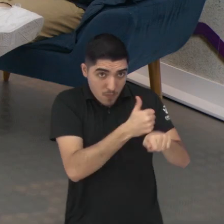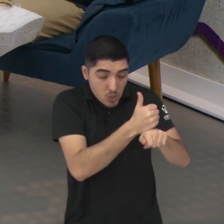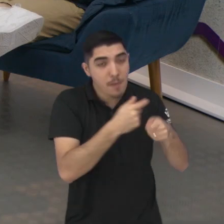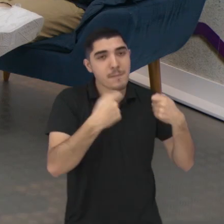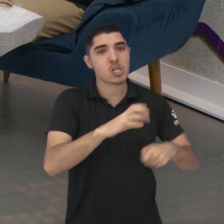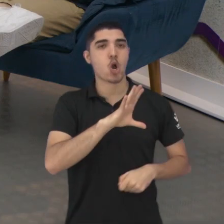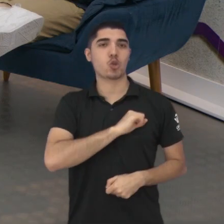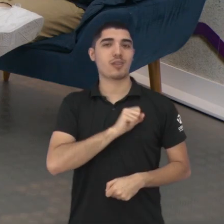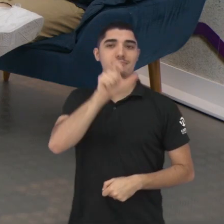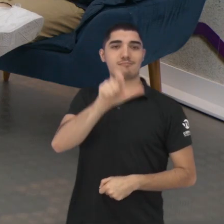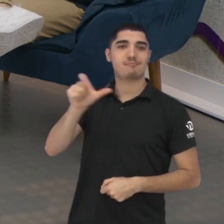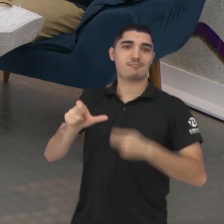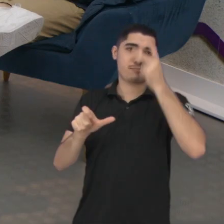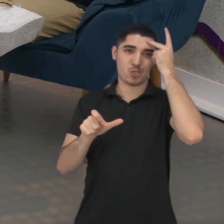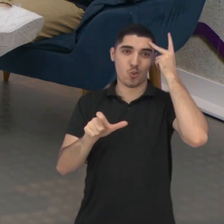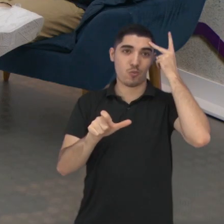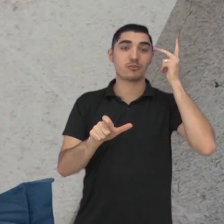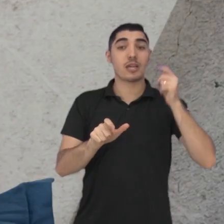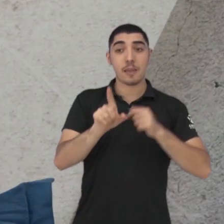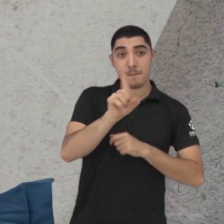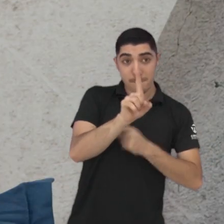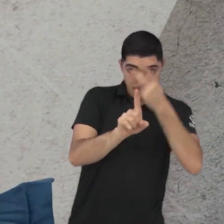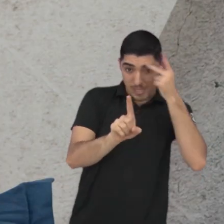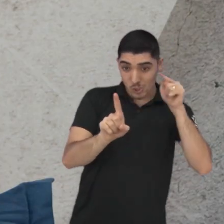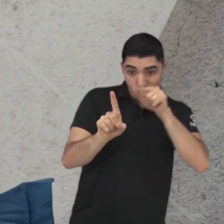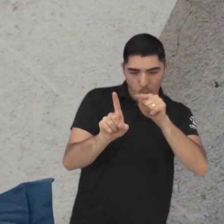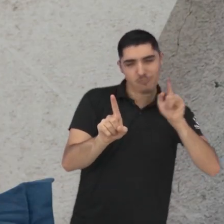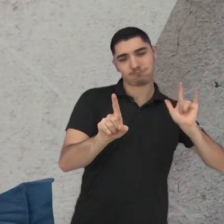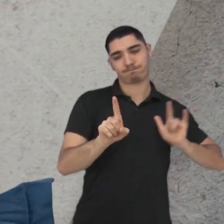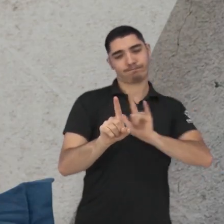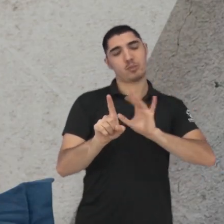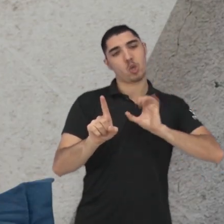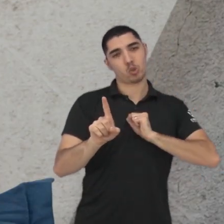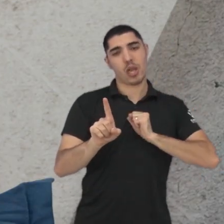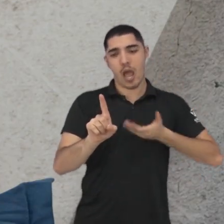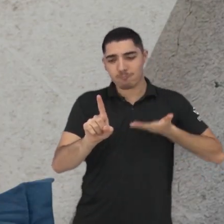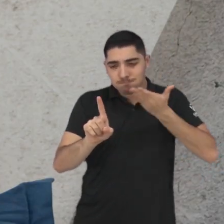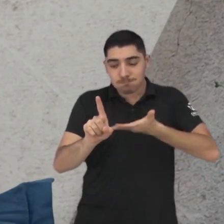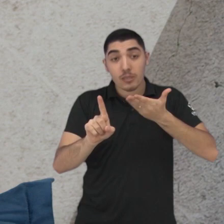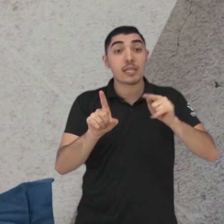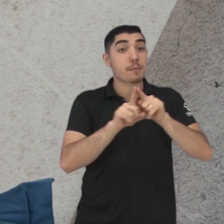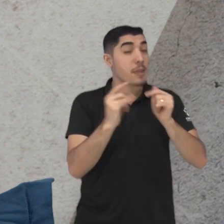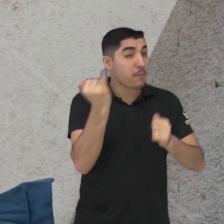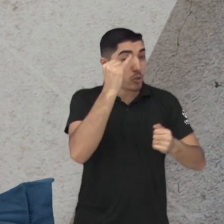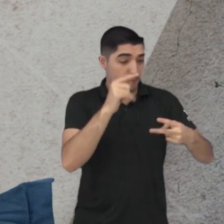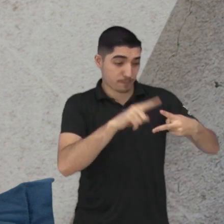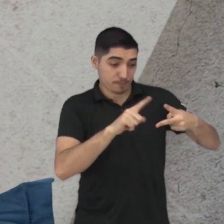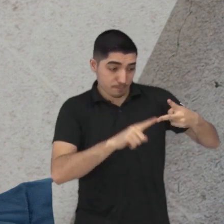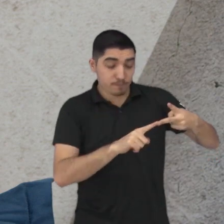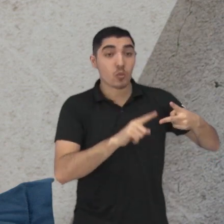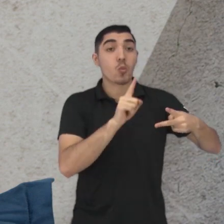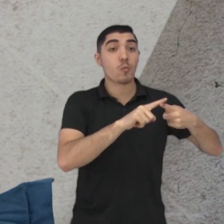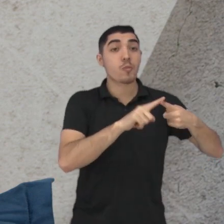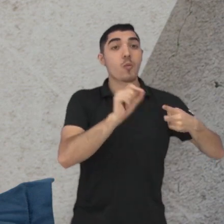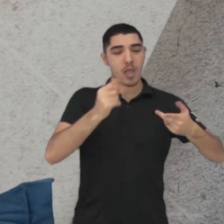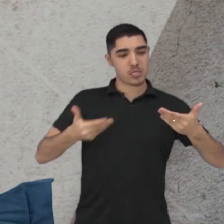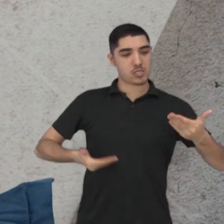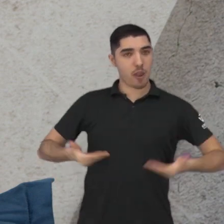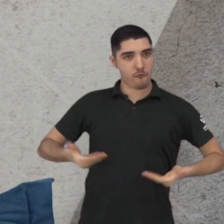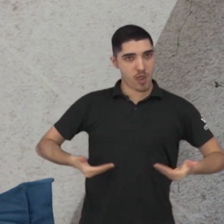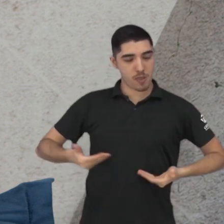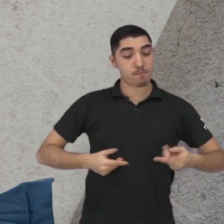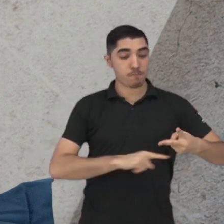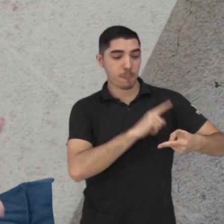É o princípio, assim. A gente precisa gostar de pessoas e duas coisas que são muito importantes, do servir, né? E da hospitalidade.